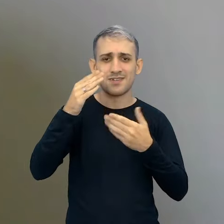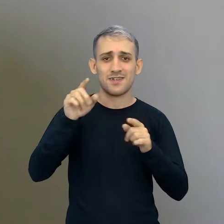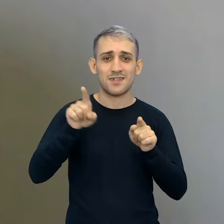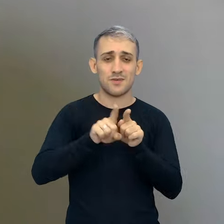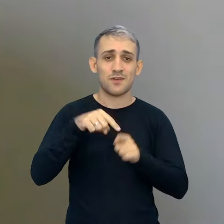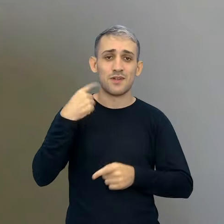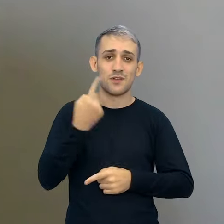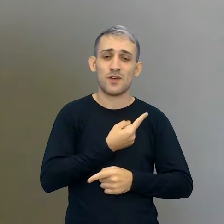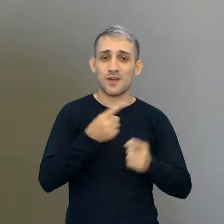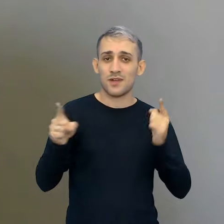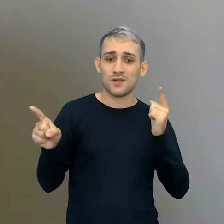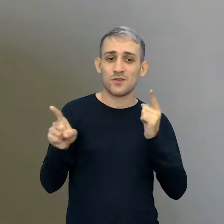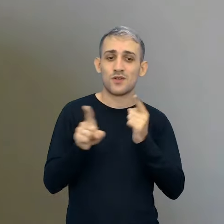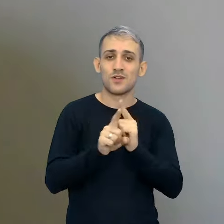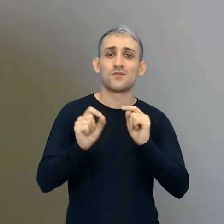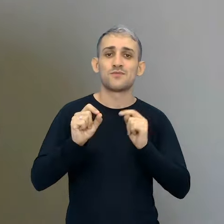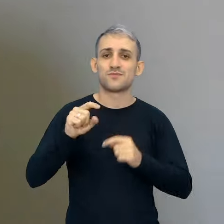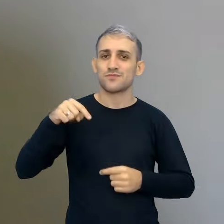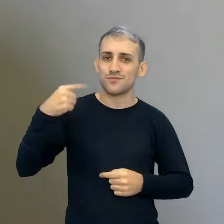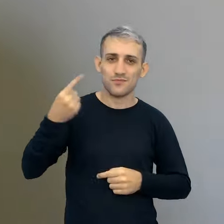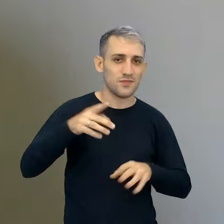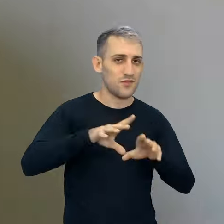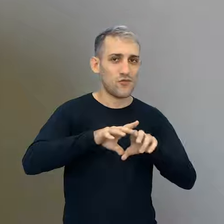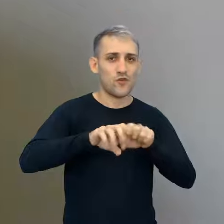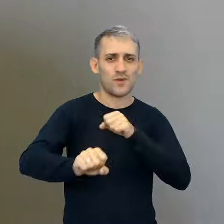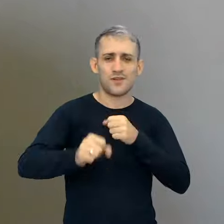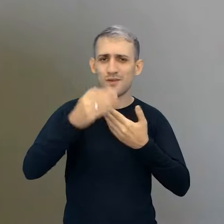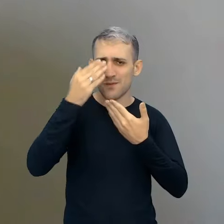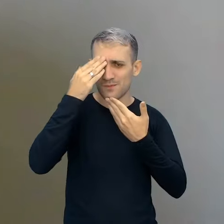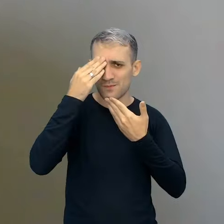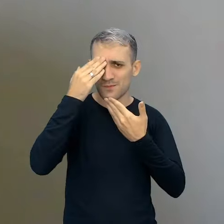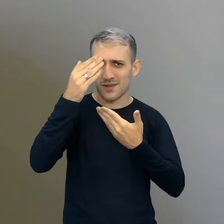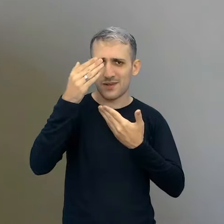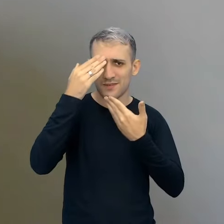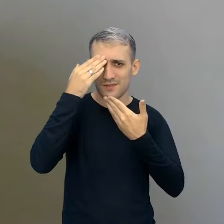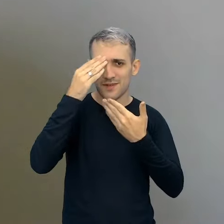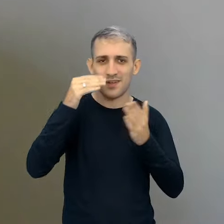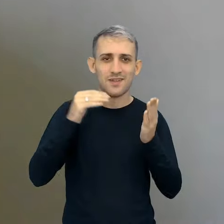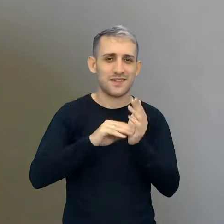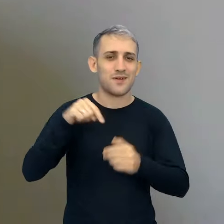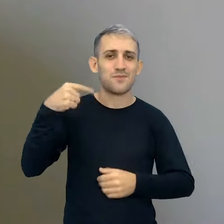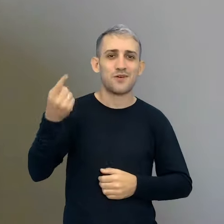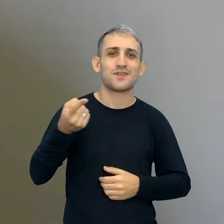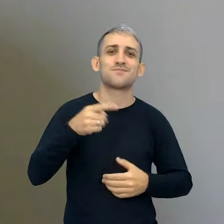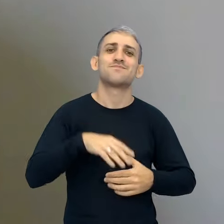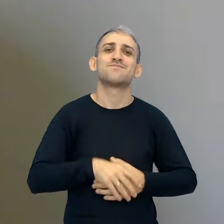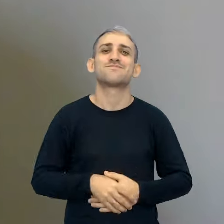encontraremos aí numa próxima formação muito obrigada até a próxima